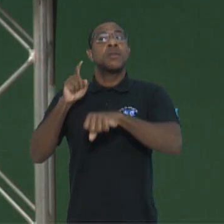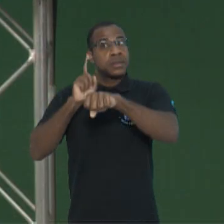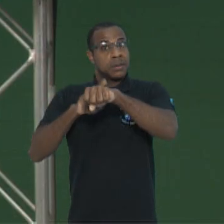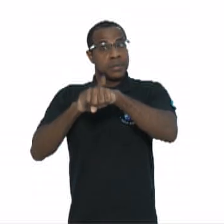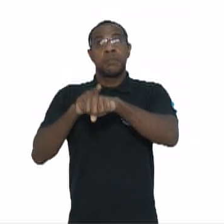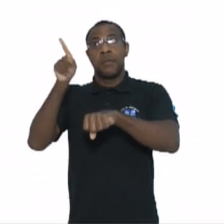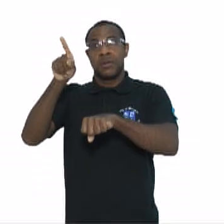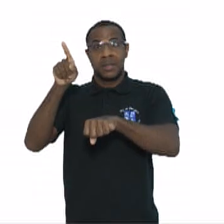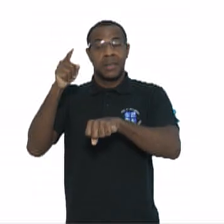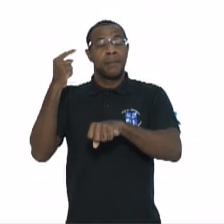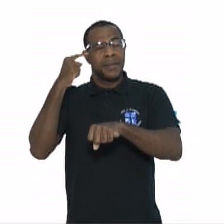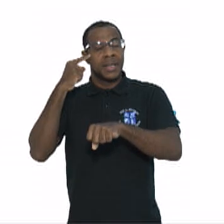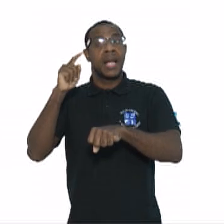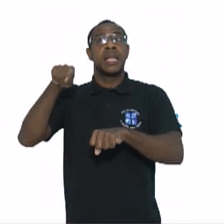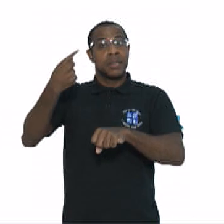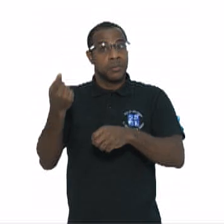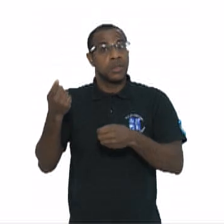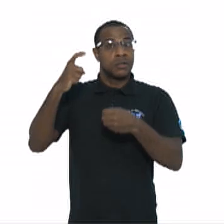volta.